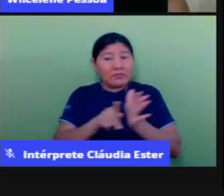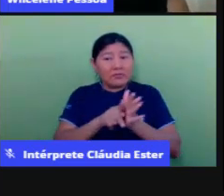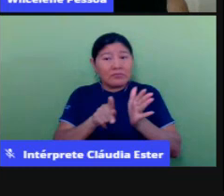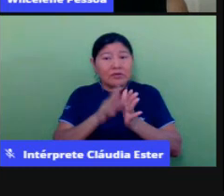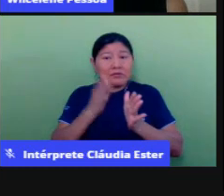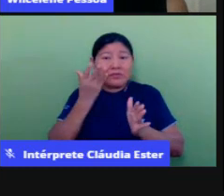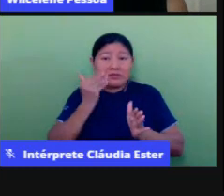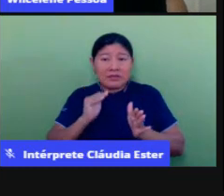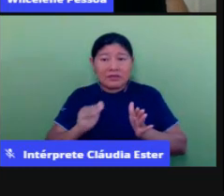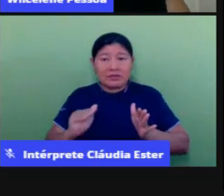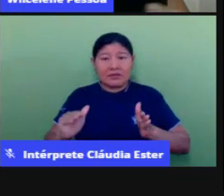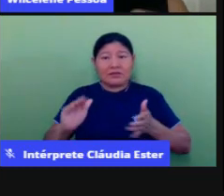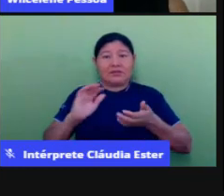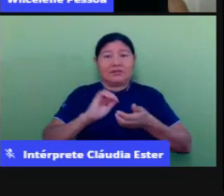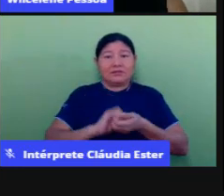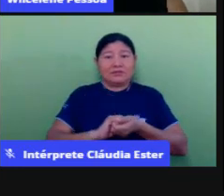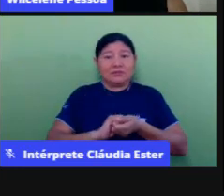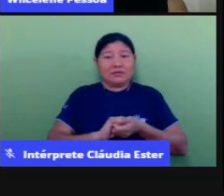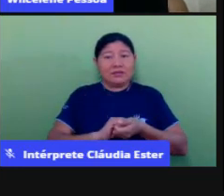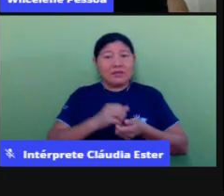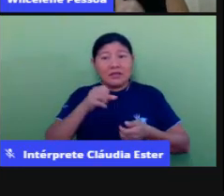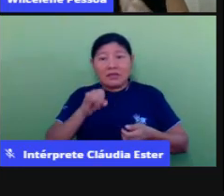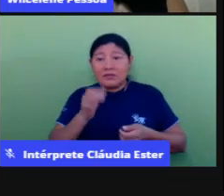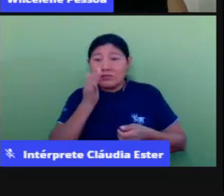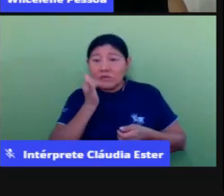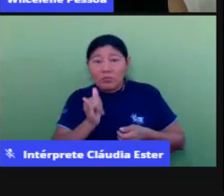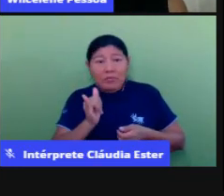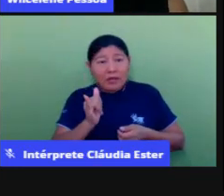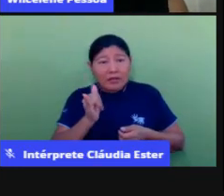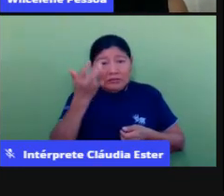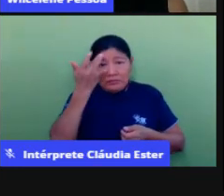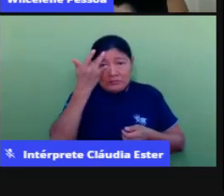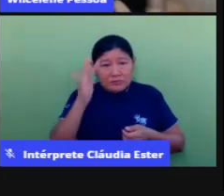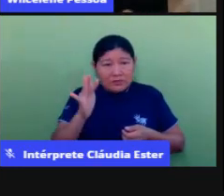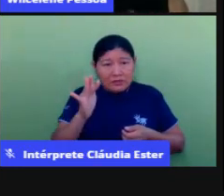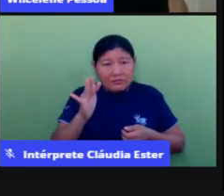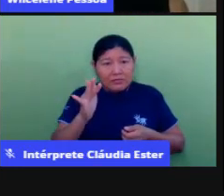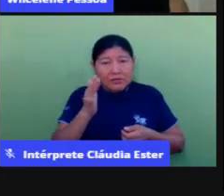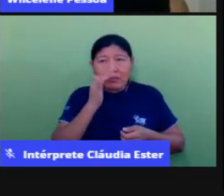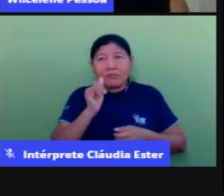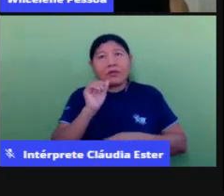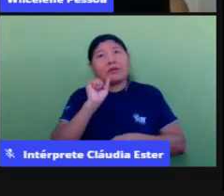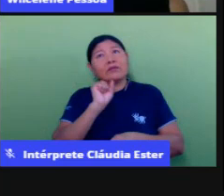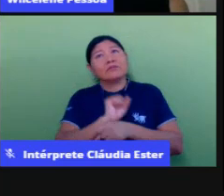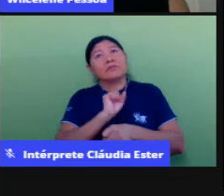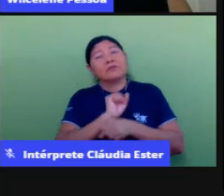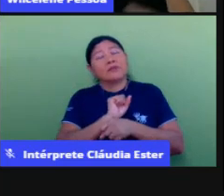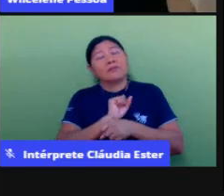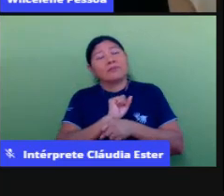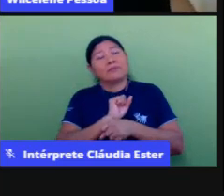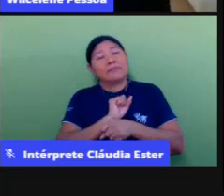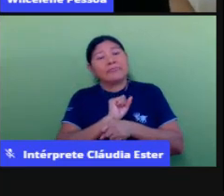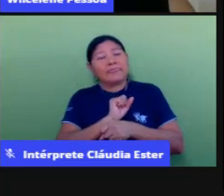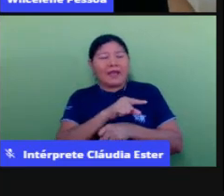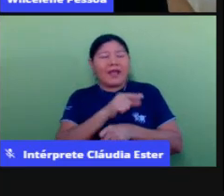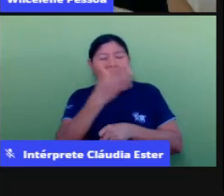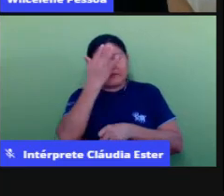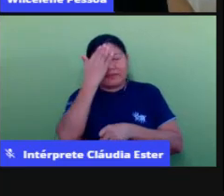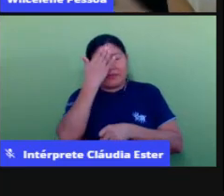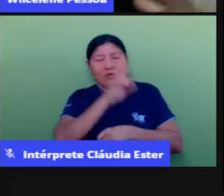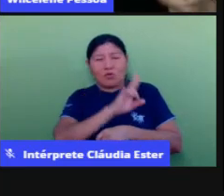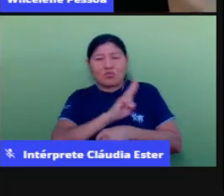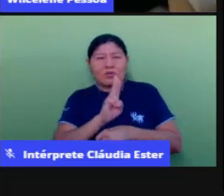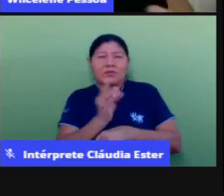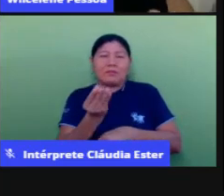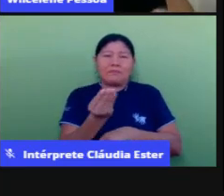ela registre, né? Se o pai não sabe, o que ele vai esperar? Que ela escreva o nome, né, do objeto,